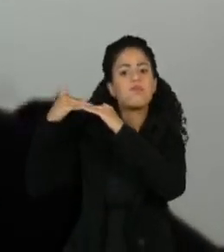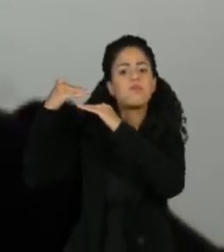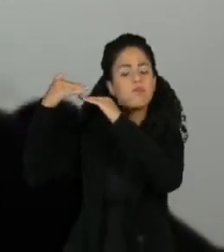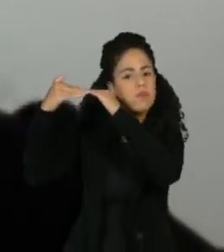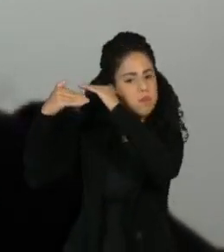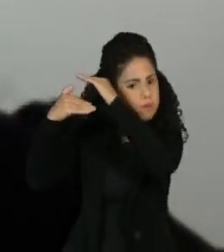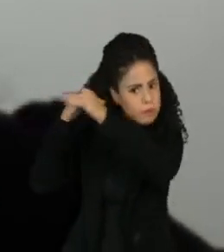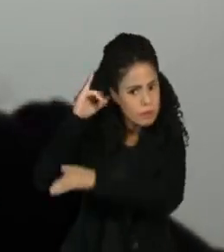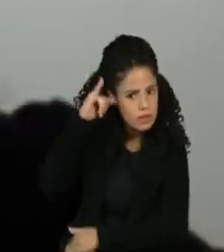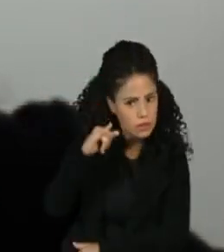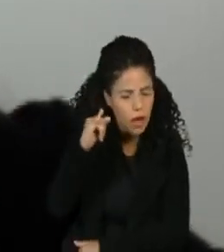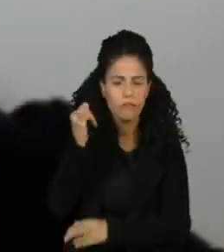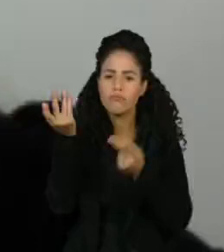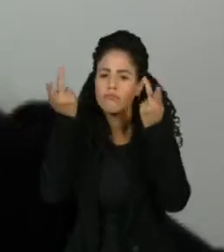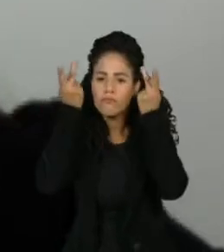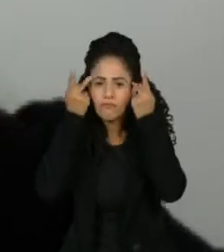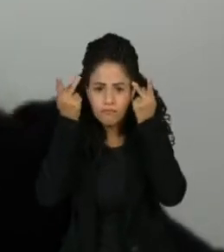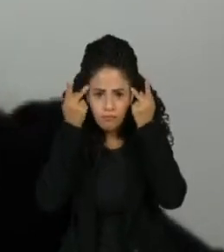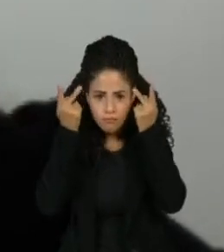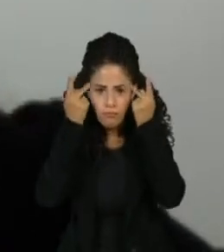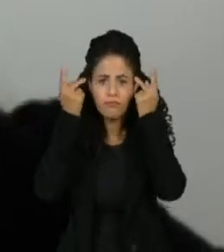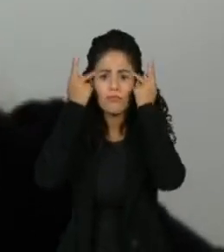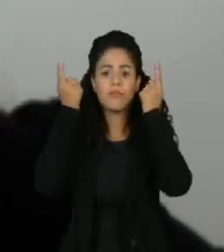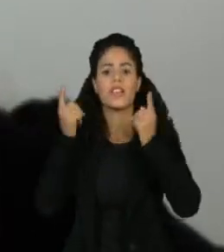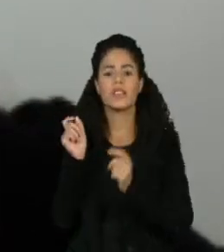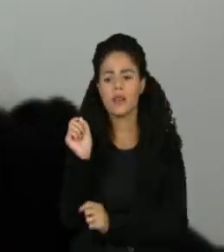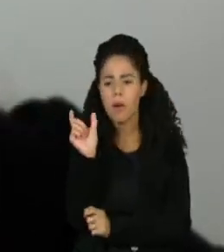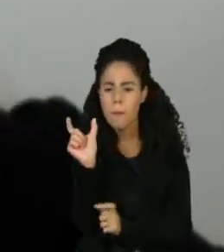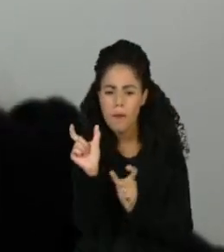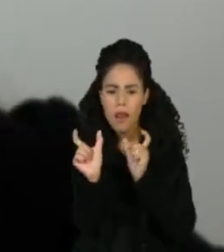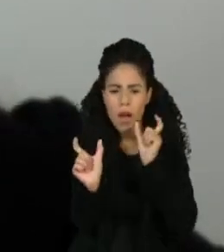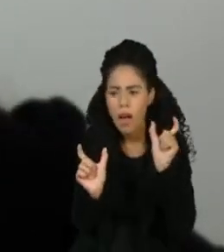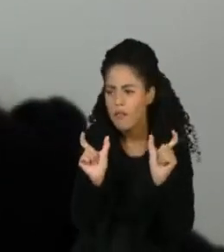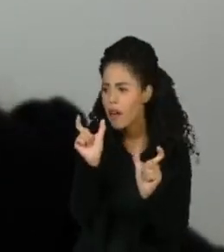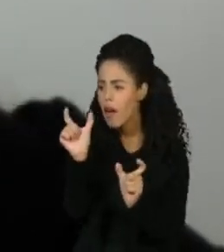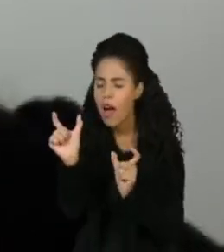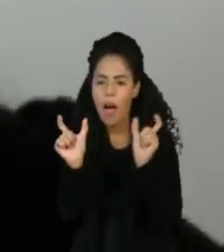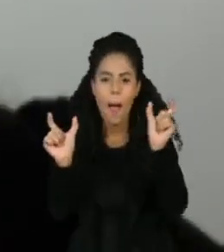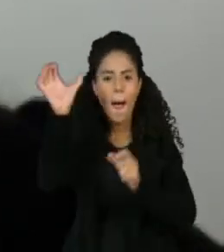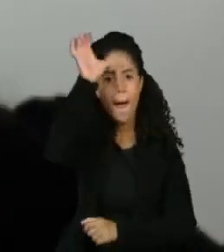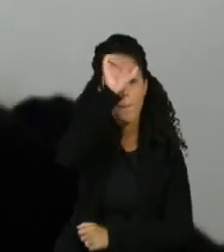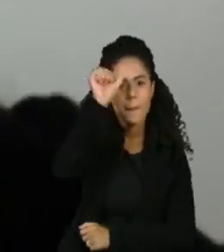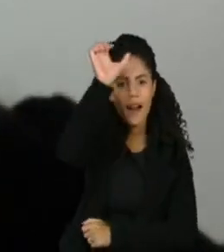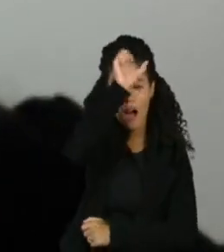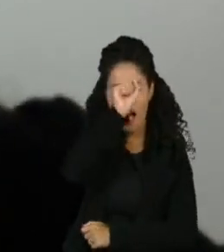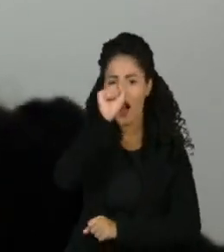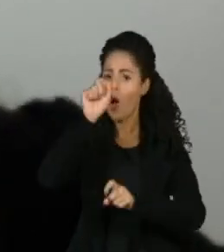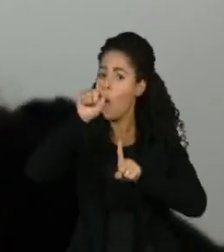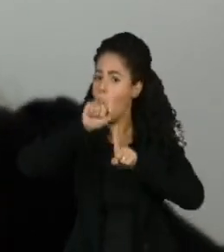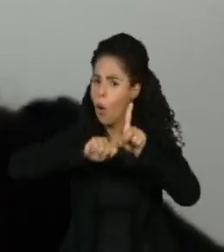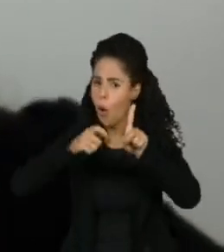desenvolvimento normativo, que seria a produção das primeiras palavras ali por volta dos 11, 12